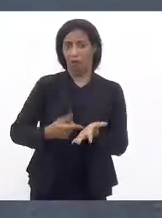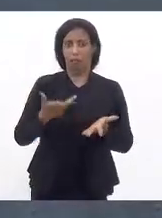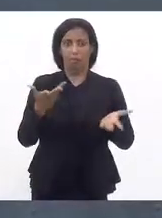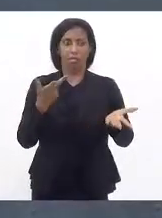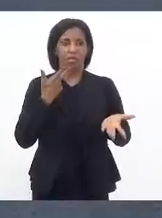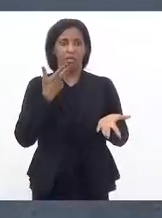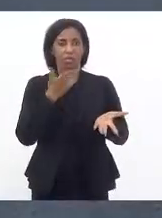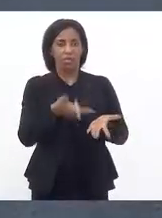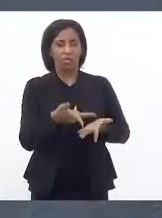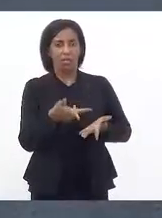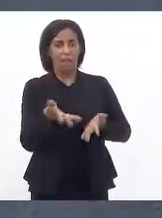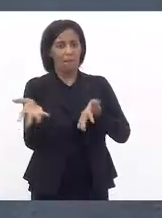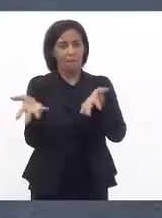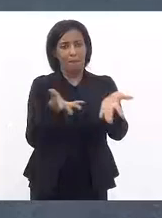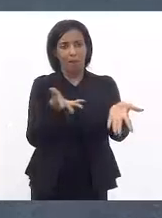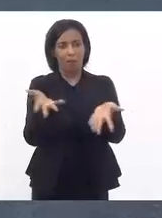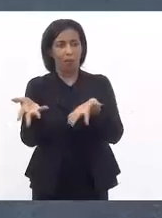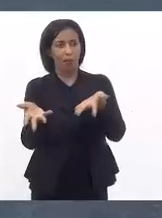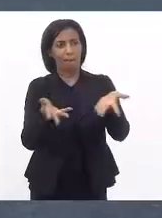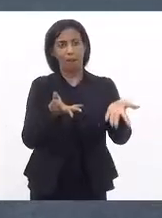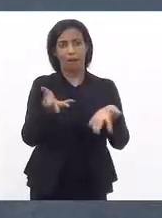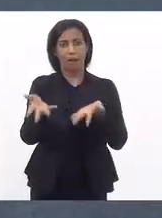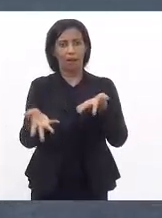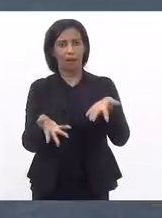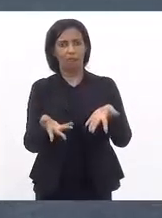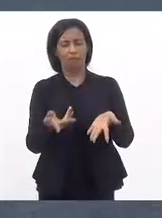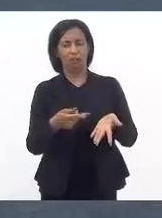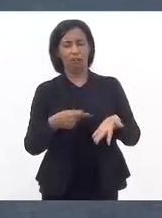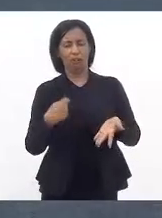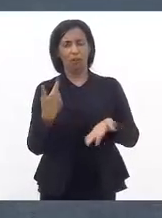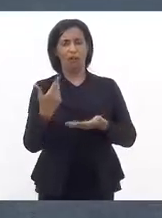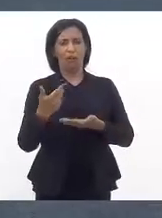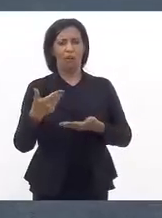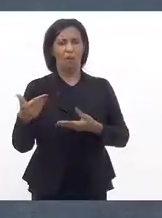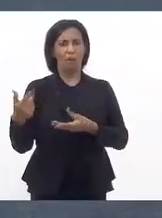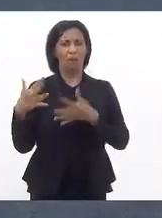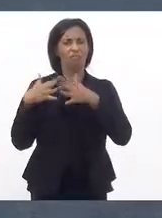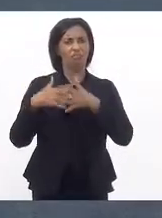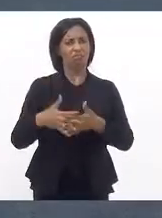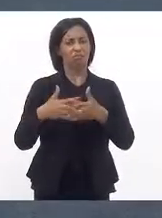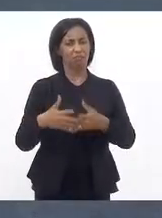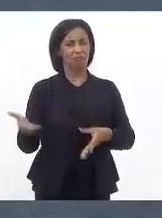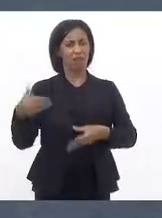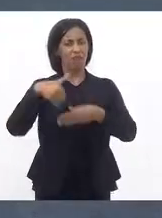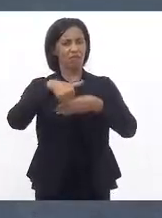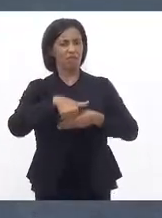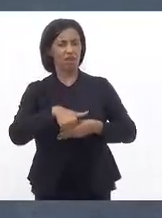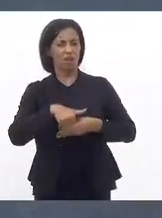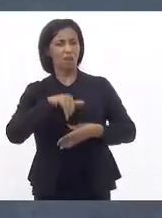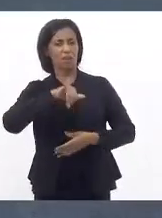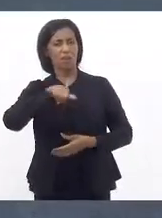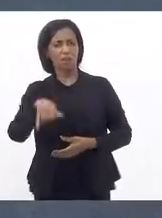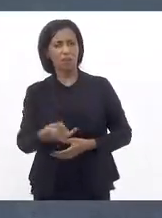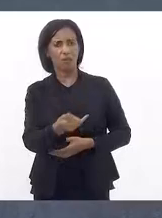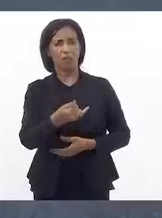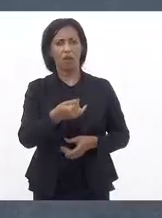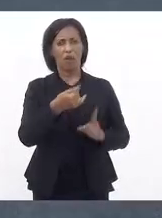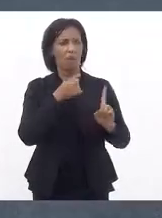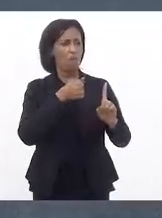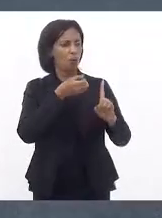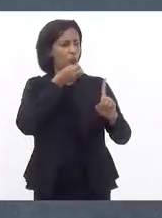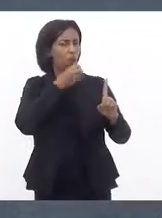que estávamos manobrando é postergando a votação utilizando o